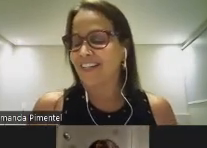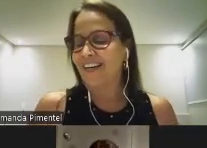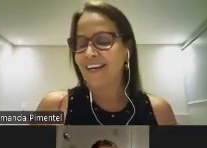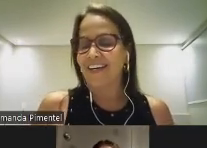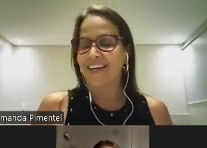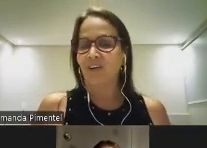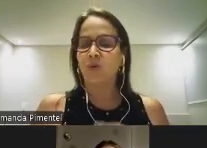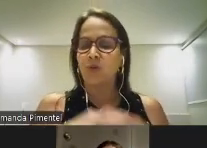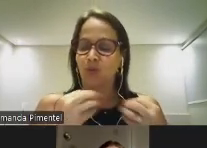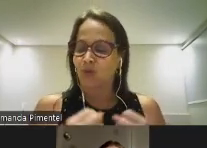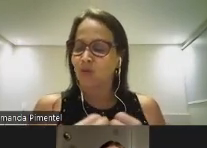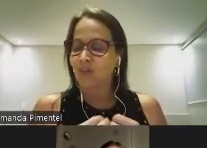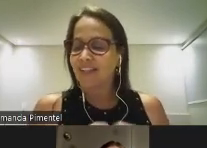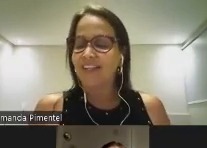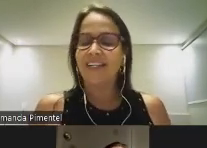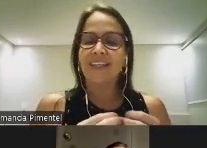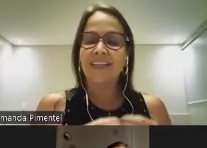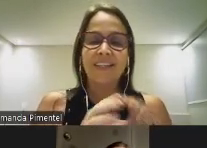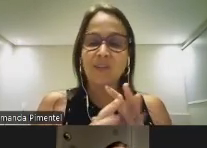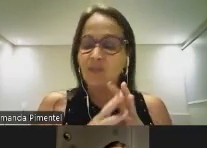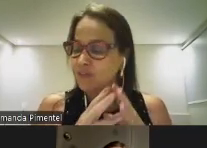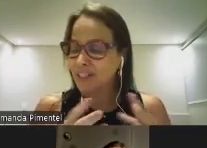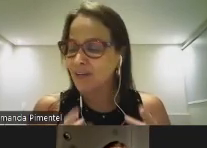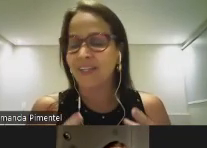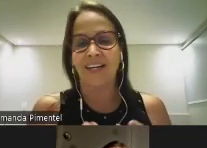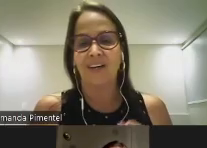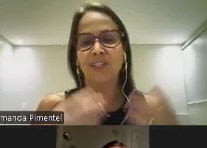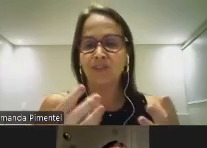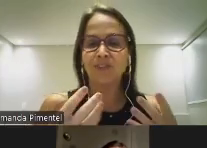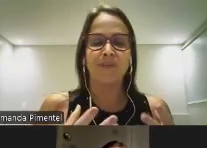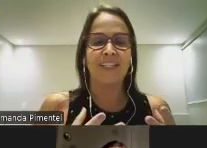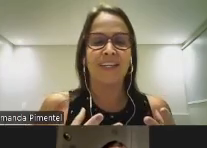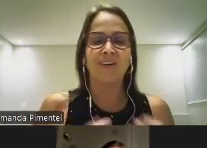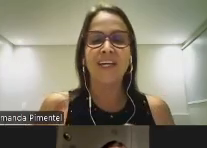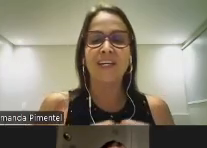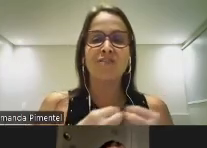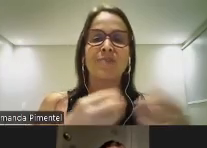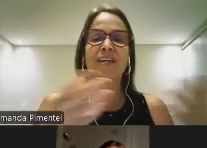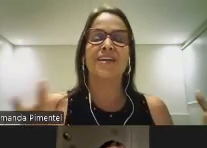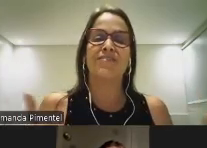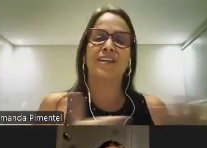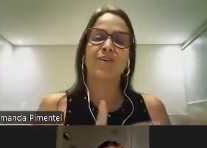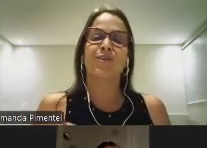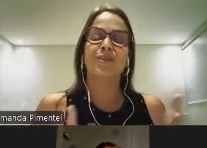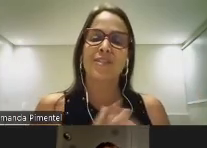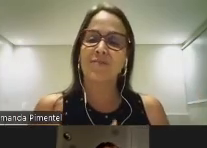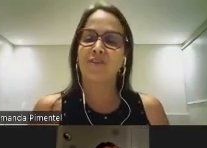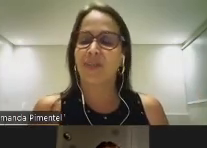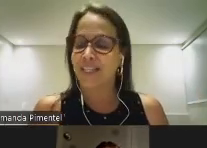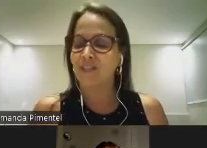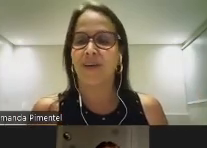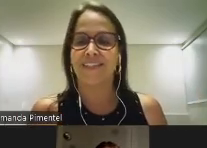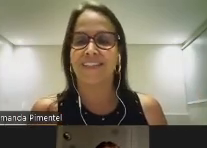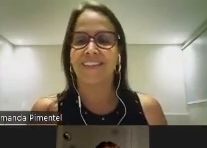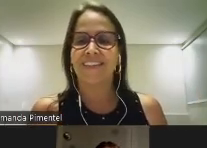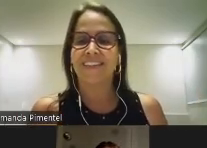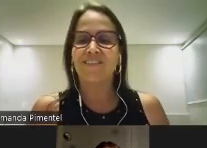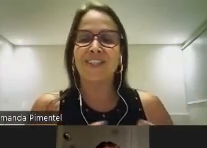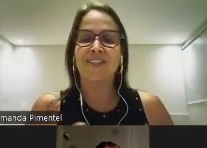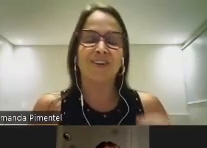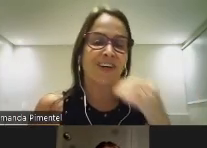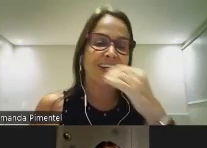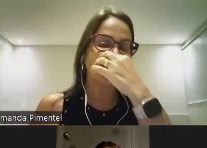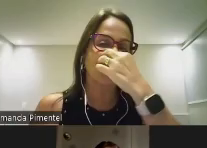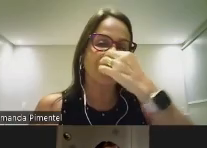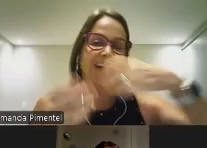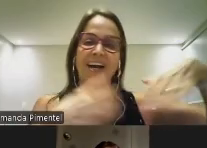minha gente, o sono, ele é tão fundamental, que ele foi preservado ao longo do desenvolvimento da espécie.